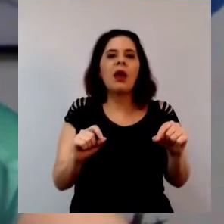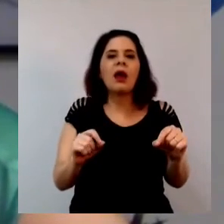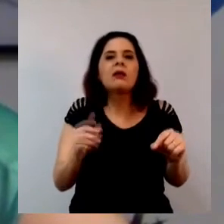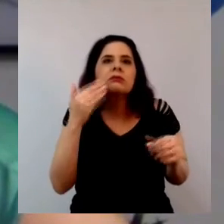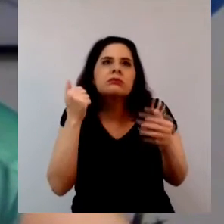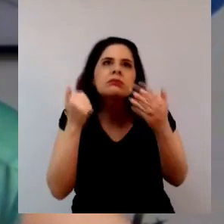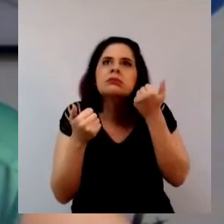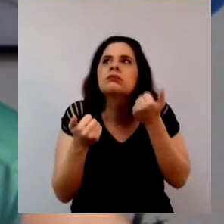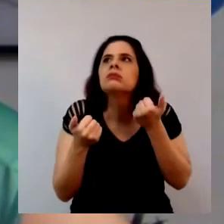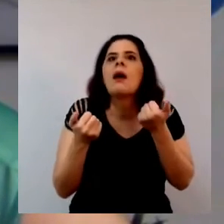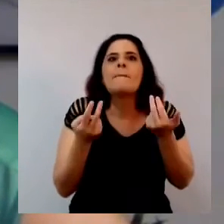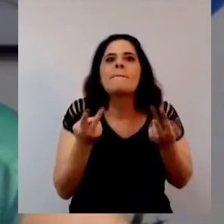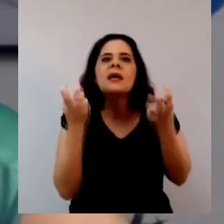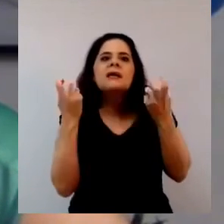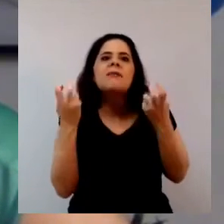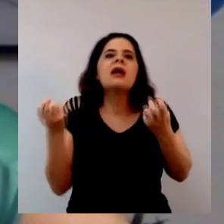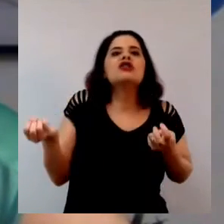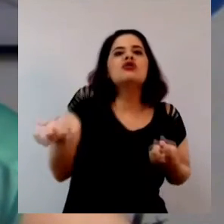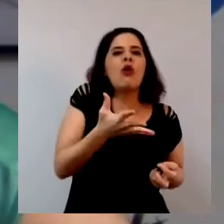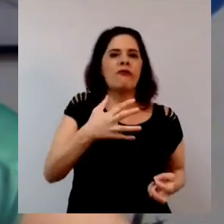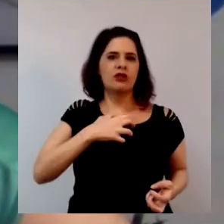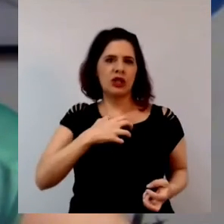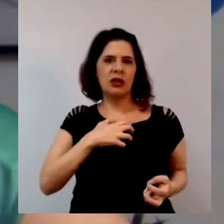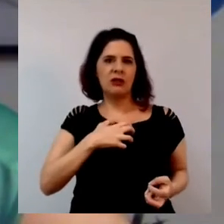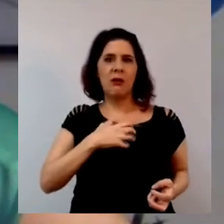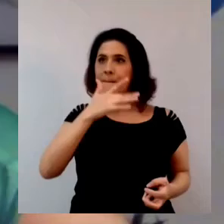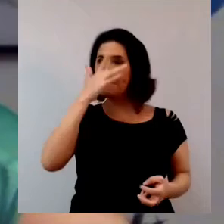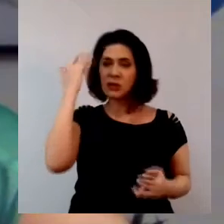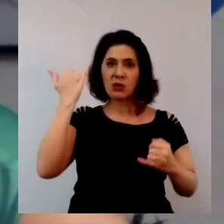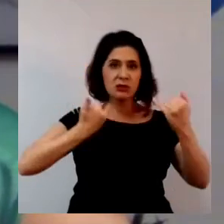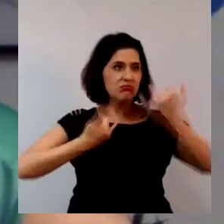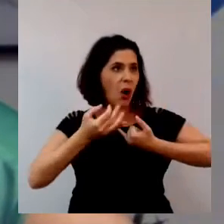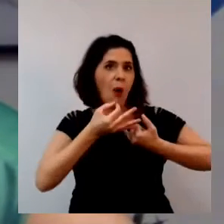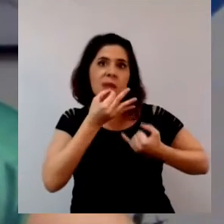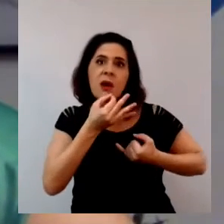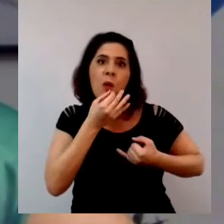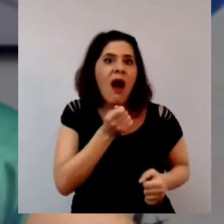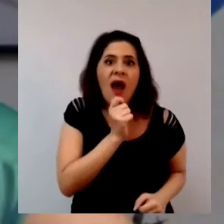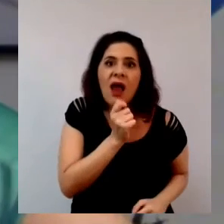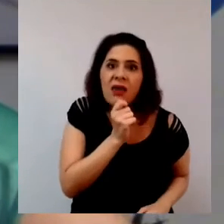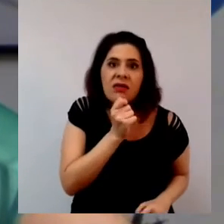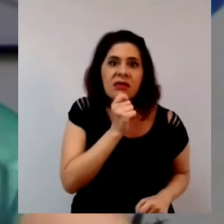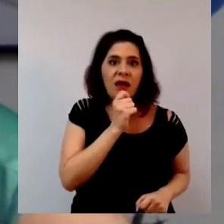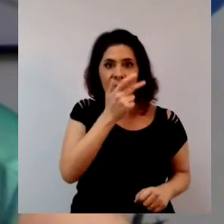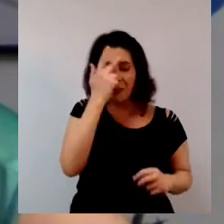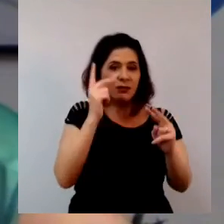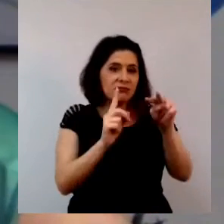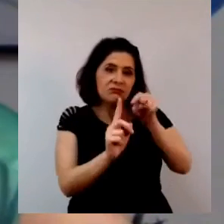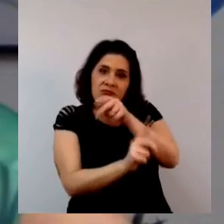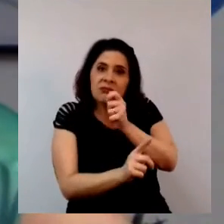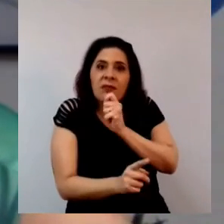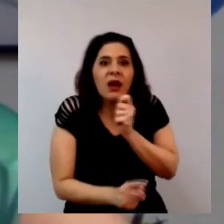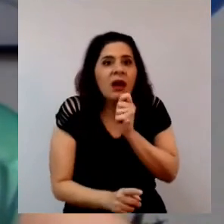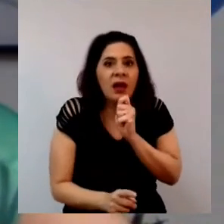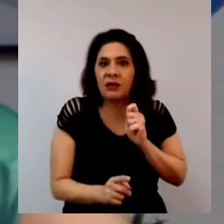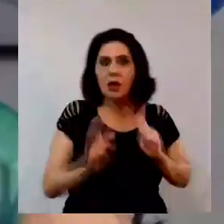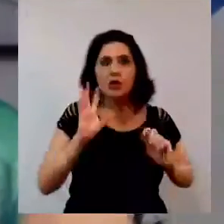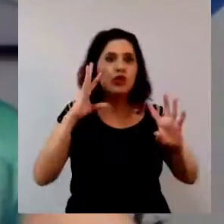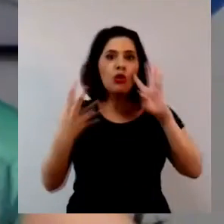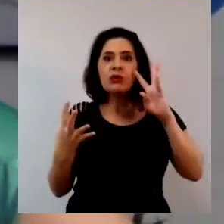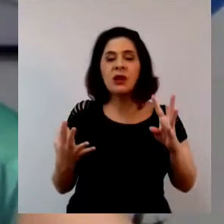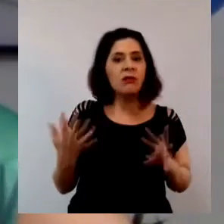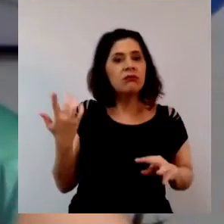sendo ouvidas e que têm soluções que não estavam sendo sequer cogitadas porque essas pessoas não estavam participando do